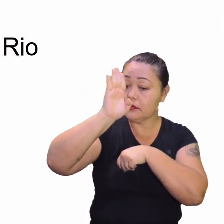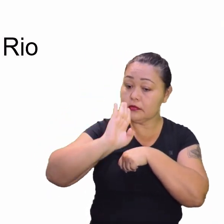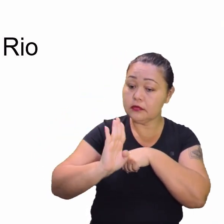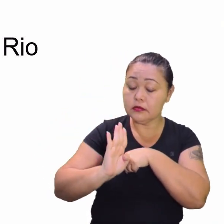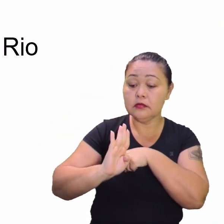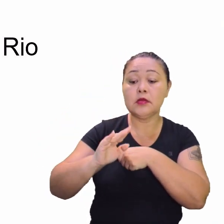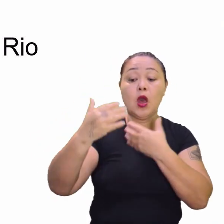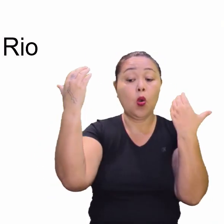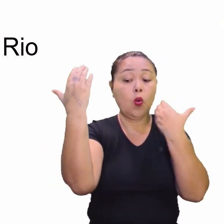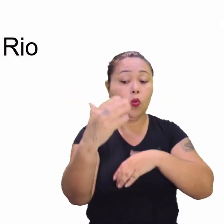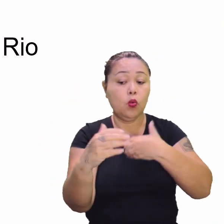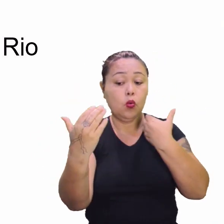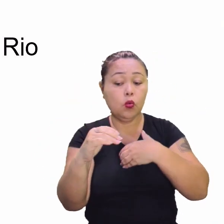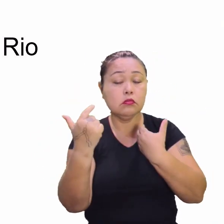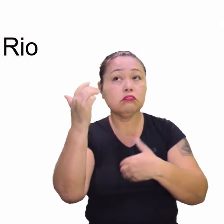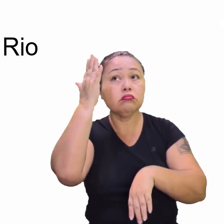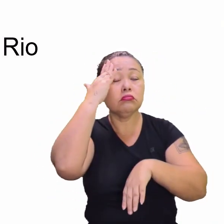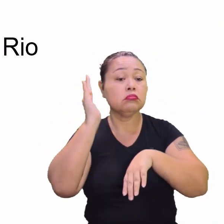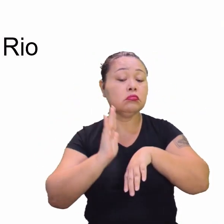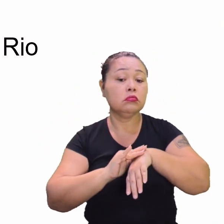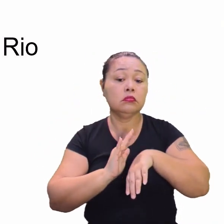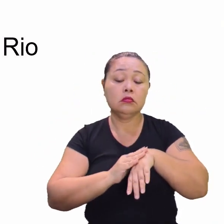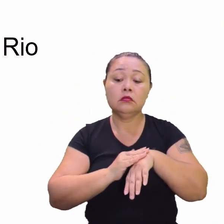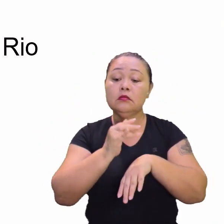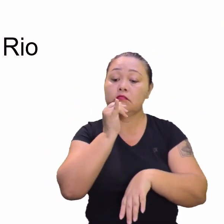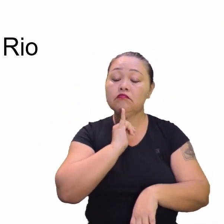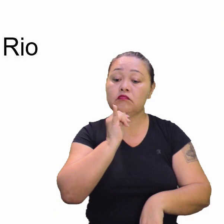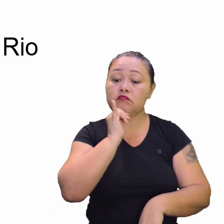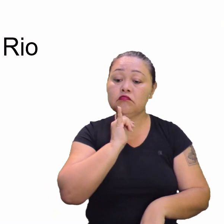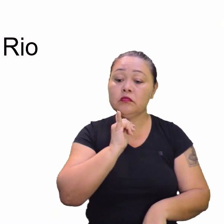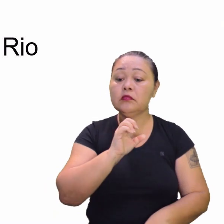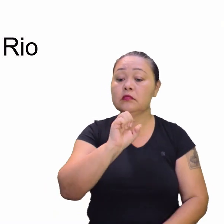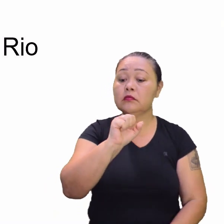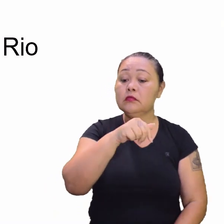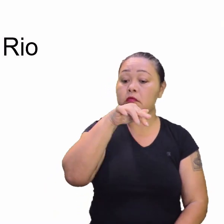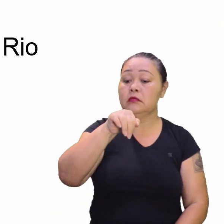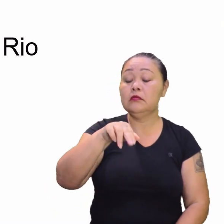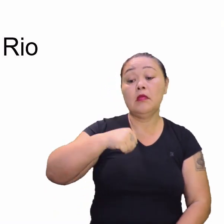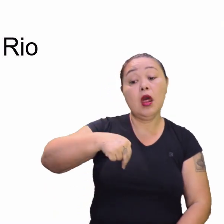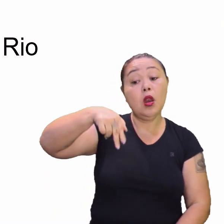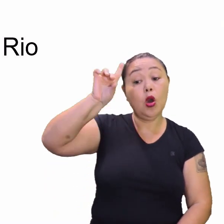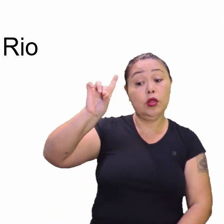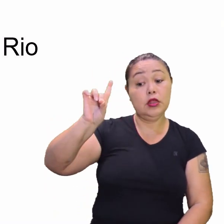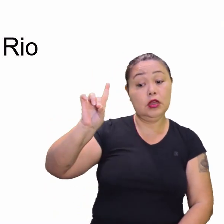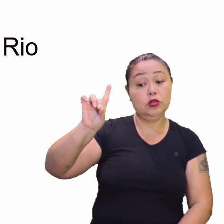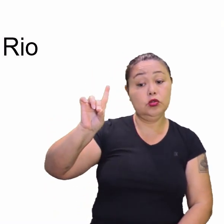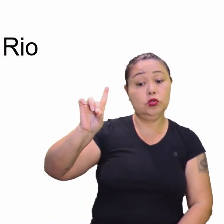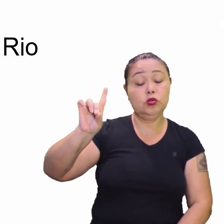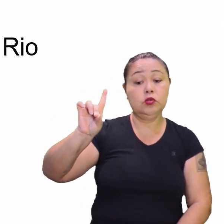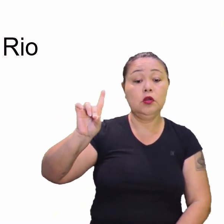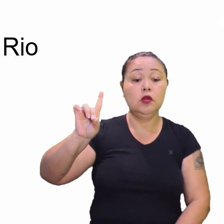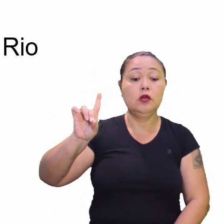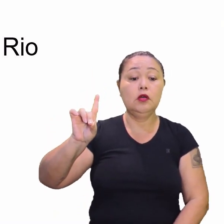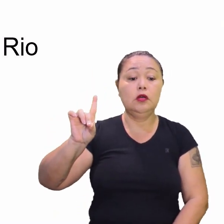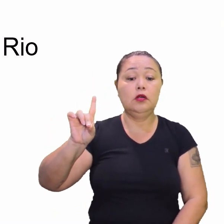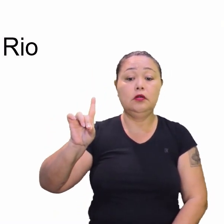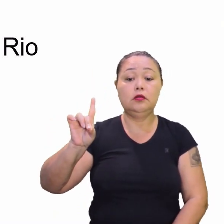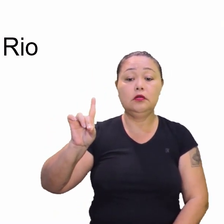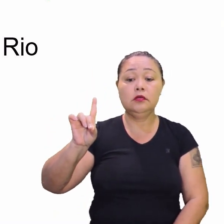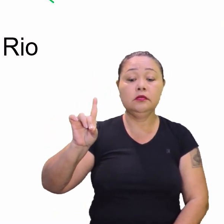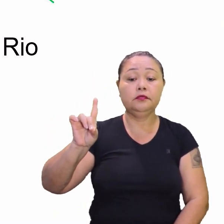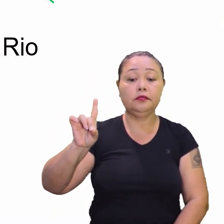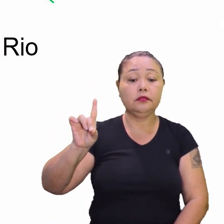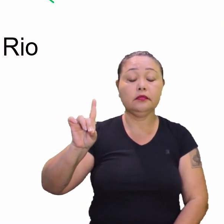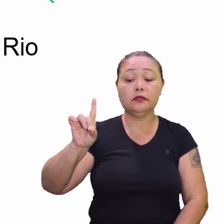concurso, você já pode partir também para esse pensamento. Isso. Por exemplo, São Francisco é lá do Nordeste. Então, para quê? São Francisco, né? Então,